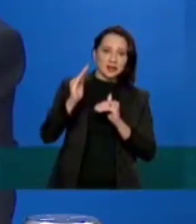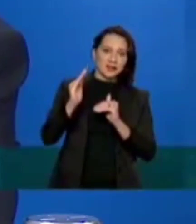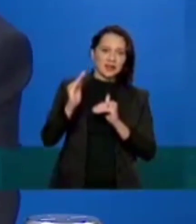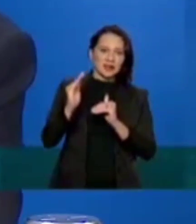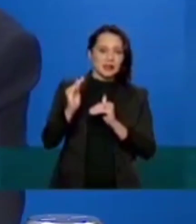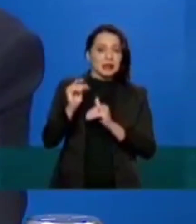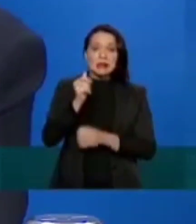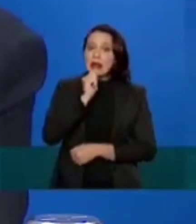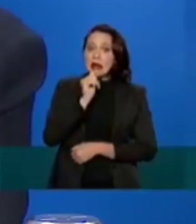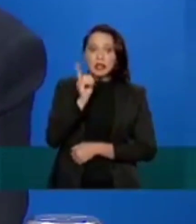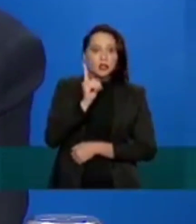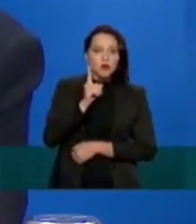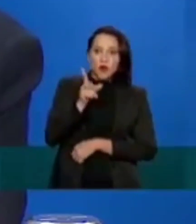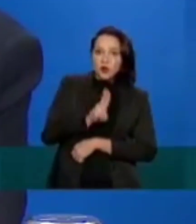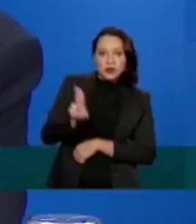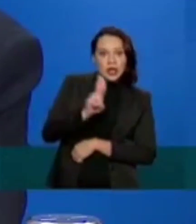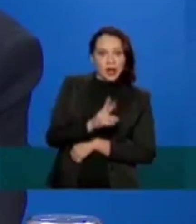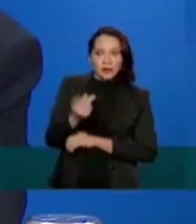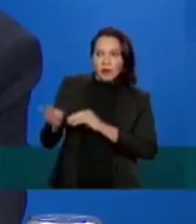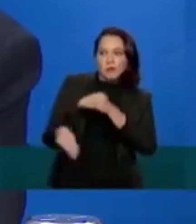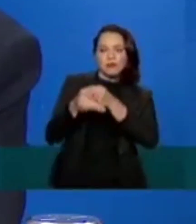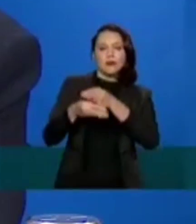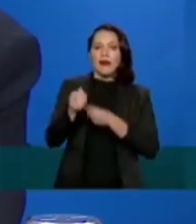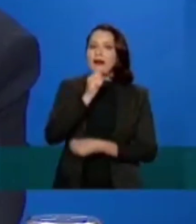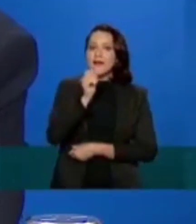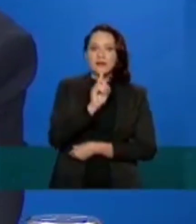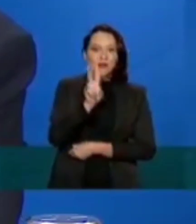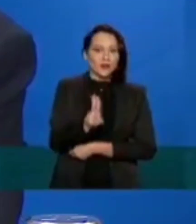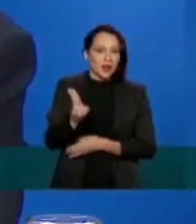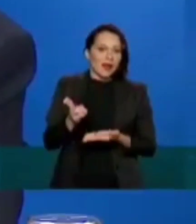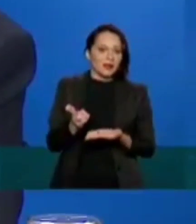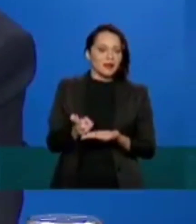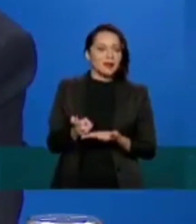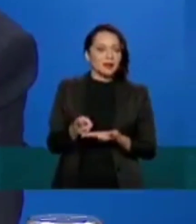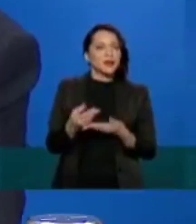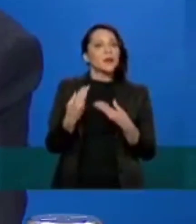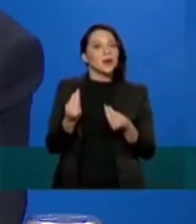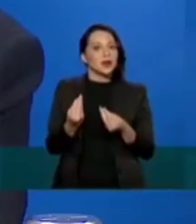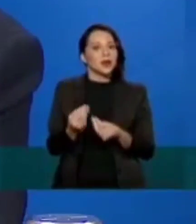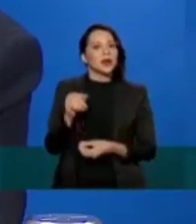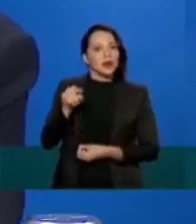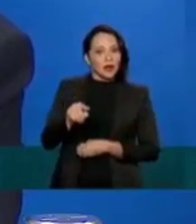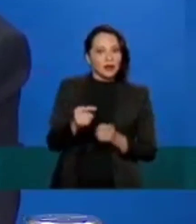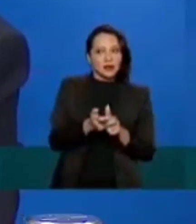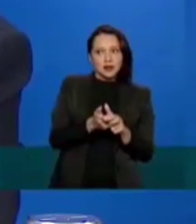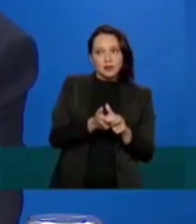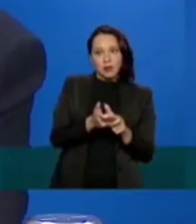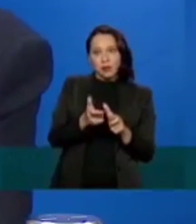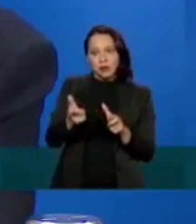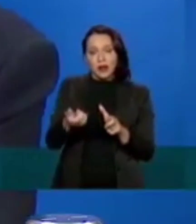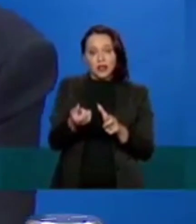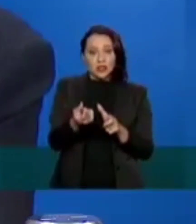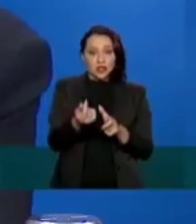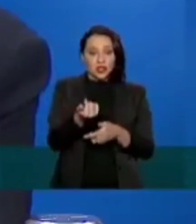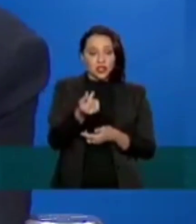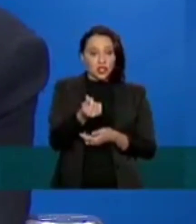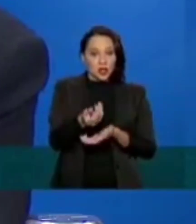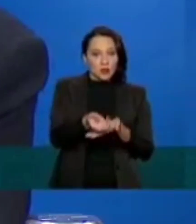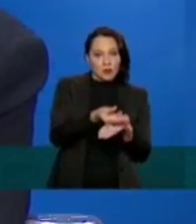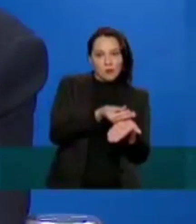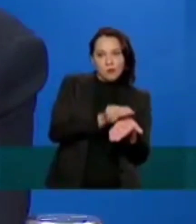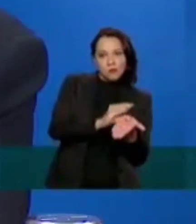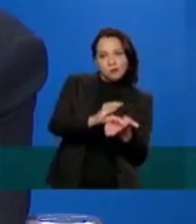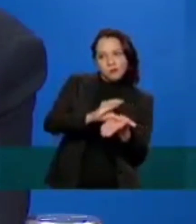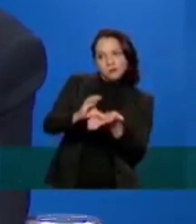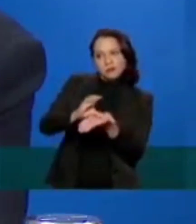extraordinárias que ainda não foram lançadas no orçamento. E, justamente, essa expansão de transferência de recursos para outros